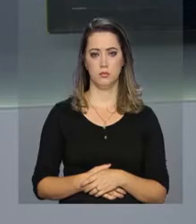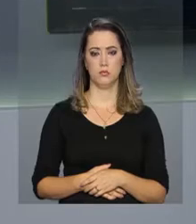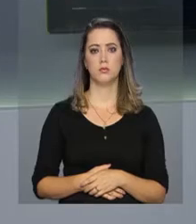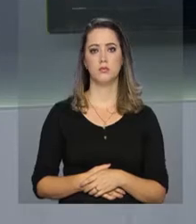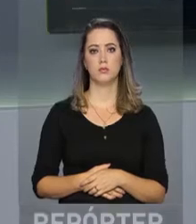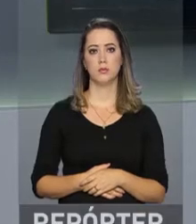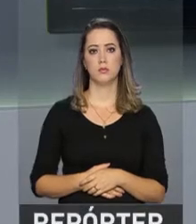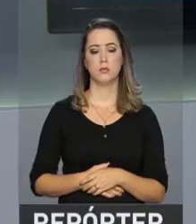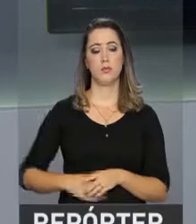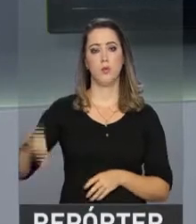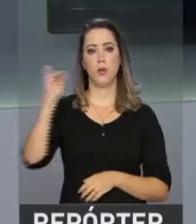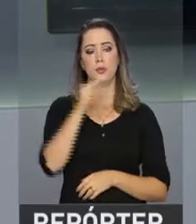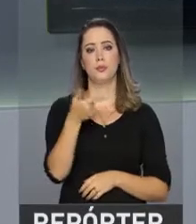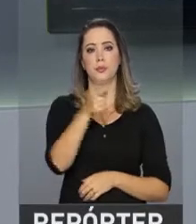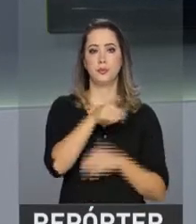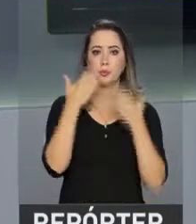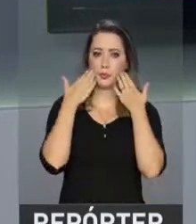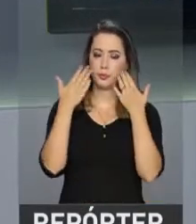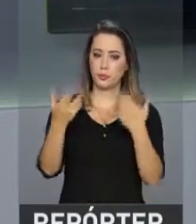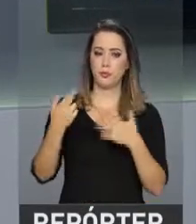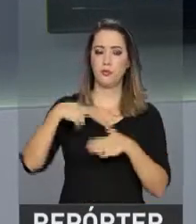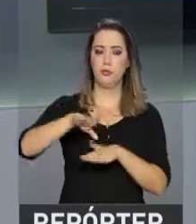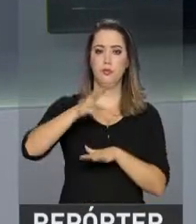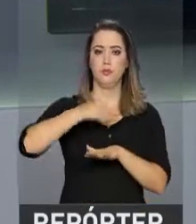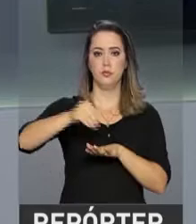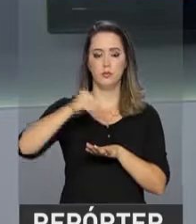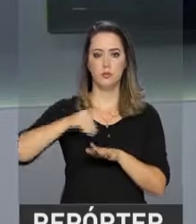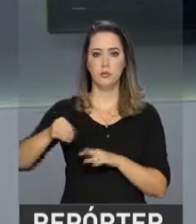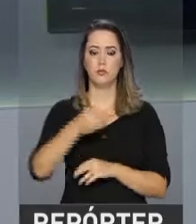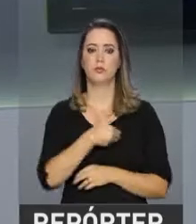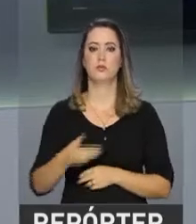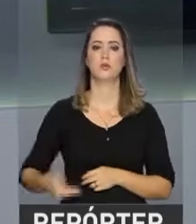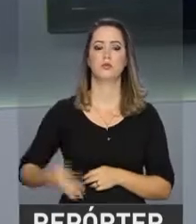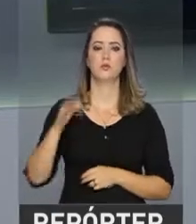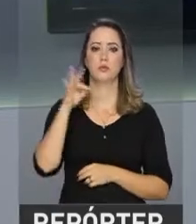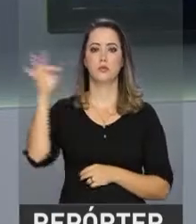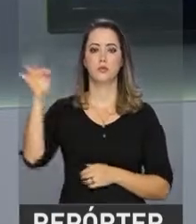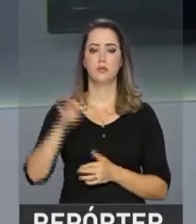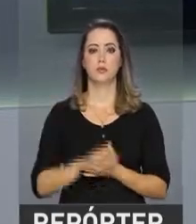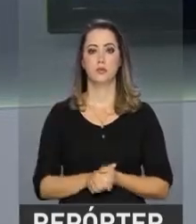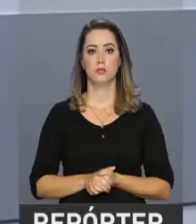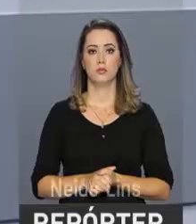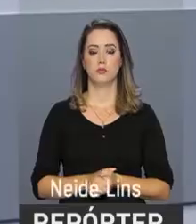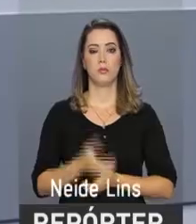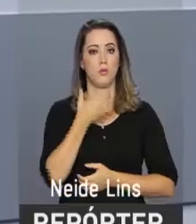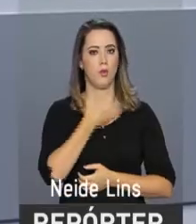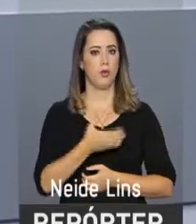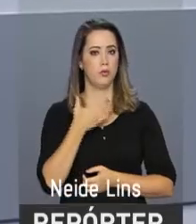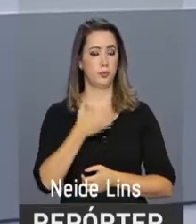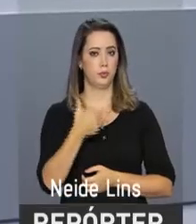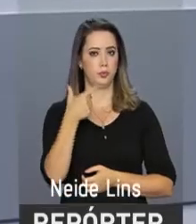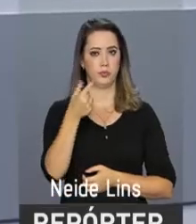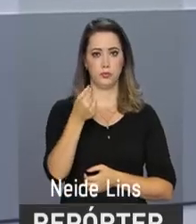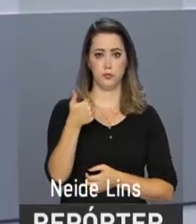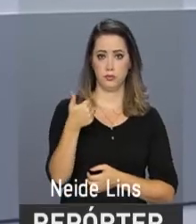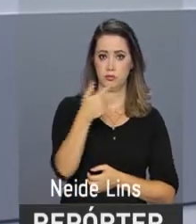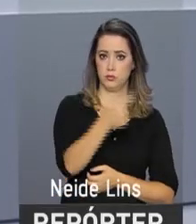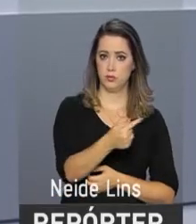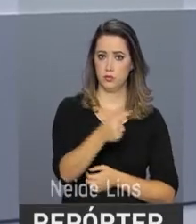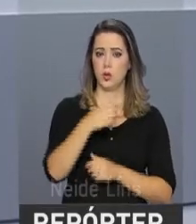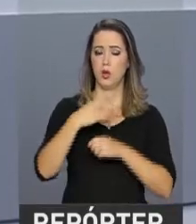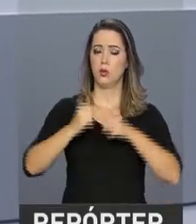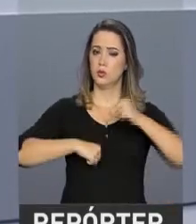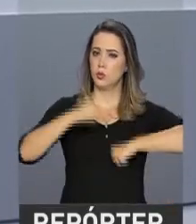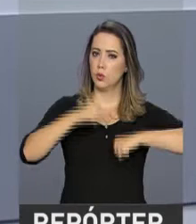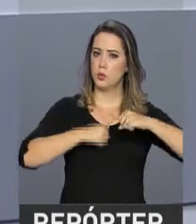olá estamos de volta com repórter nbr e as notícias do governo federal em dezembro de 2017 a produção